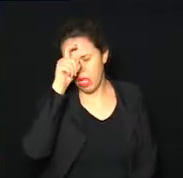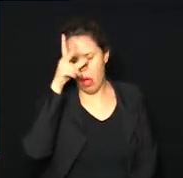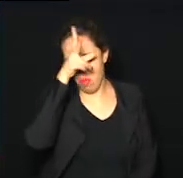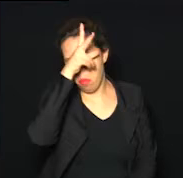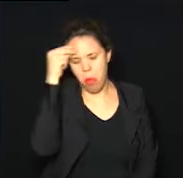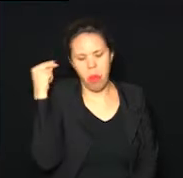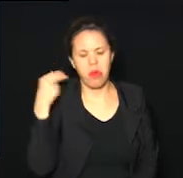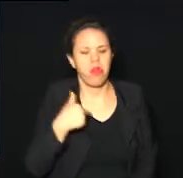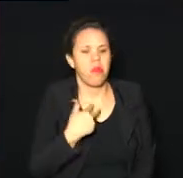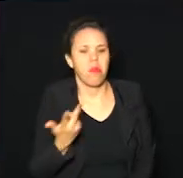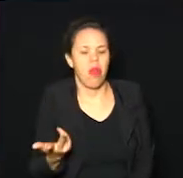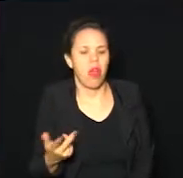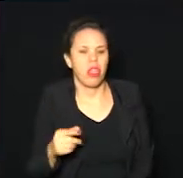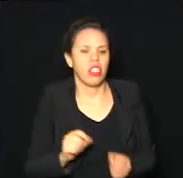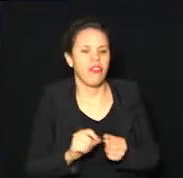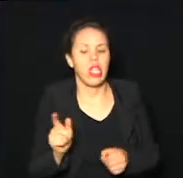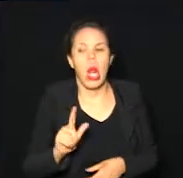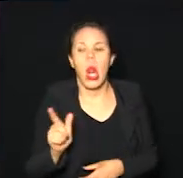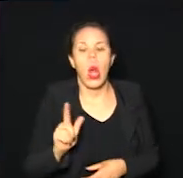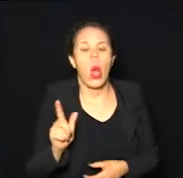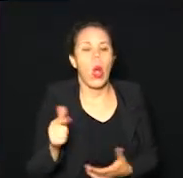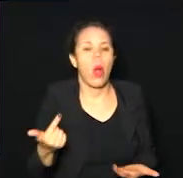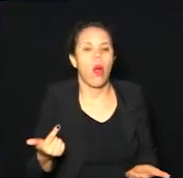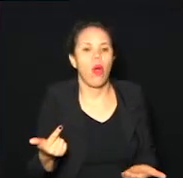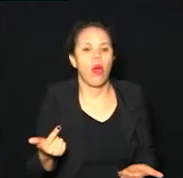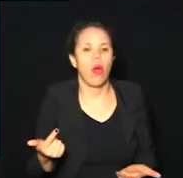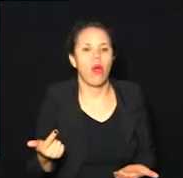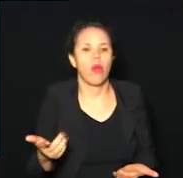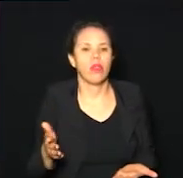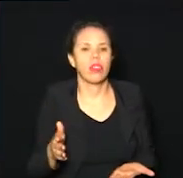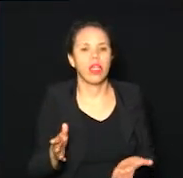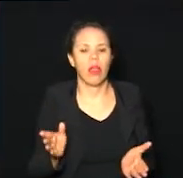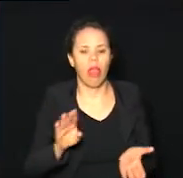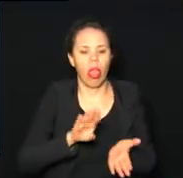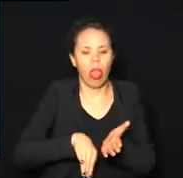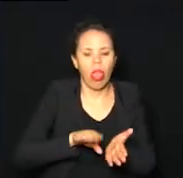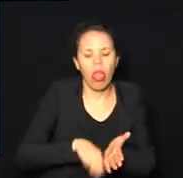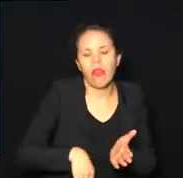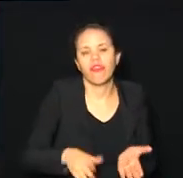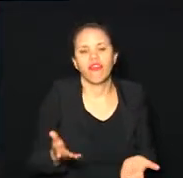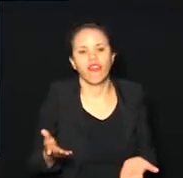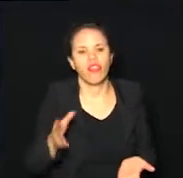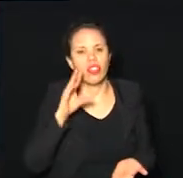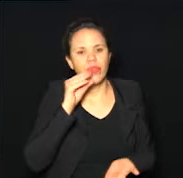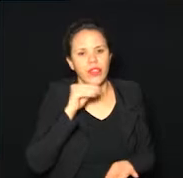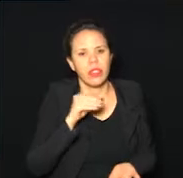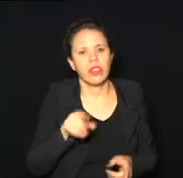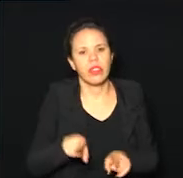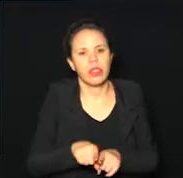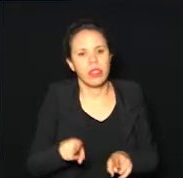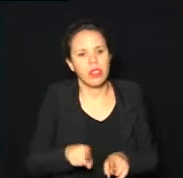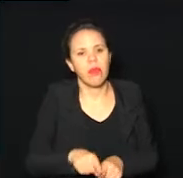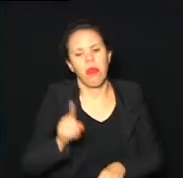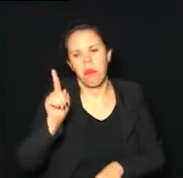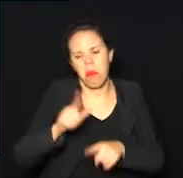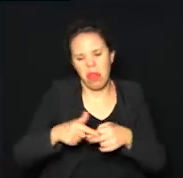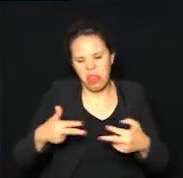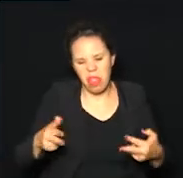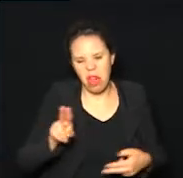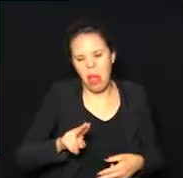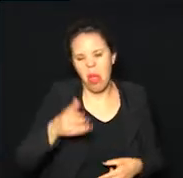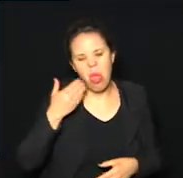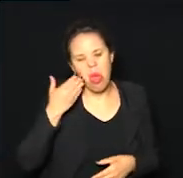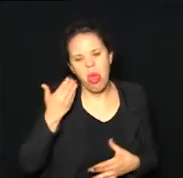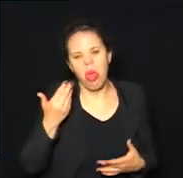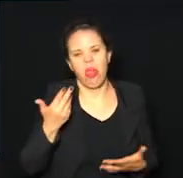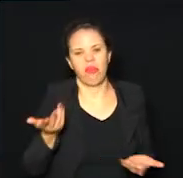público, né? Temos que fazer uma lógica de enxugamento de funcionários, sucateamento de materiais, né?